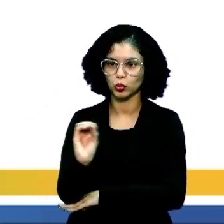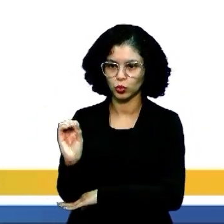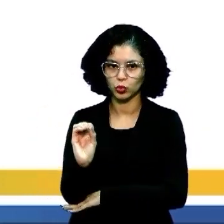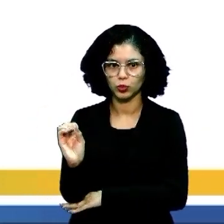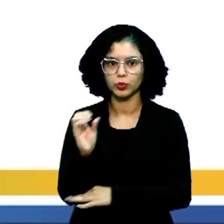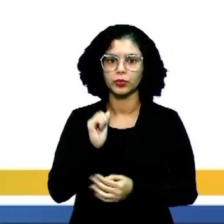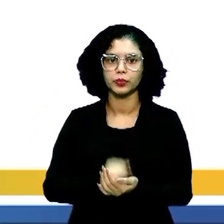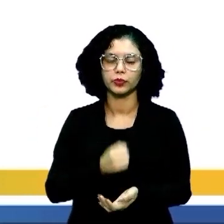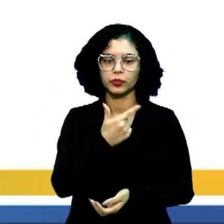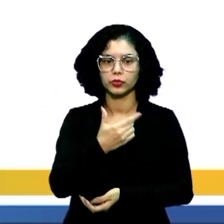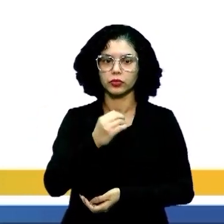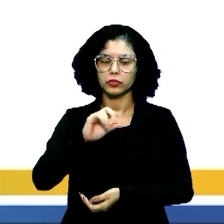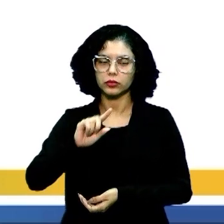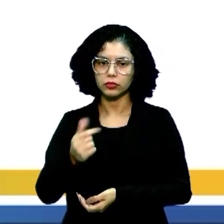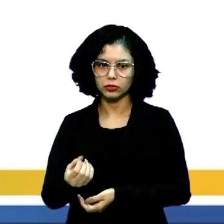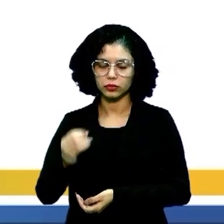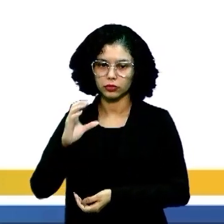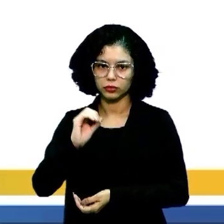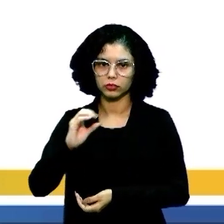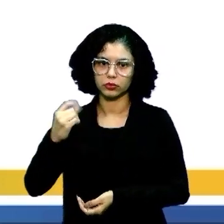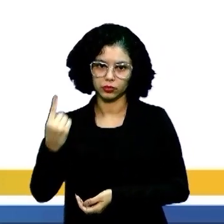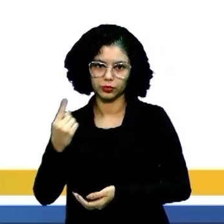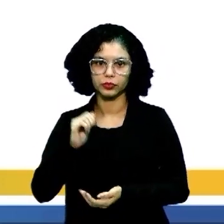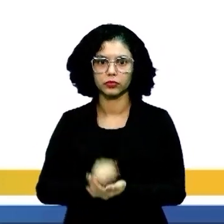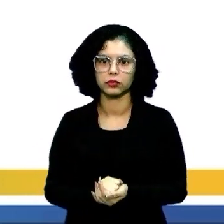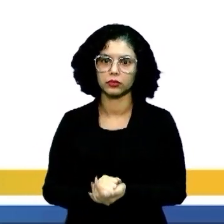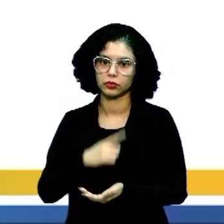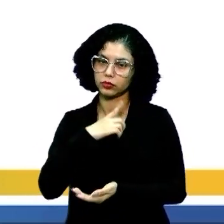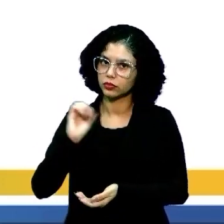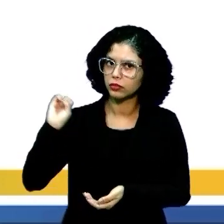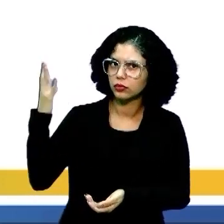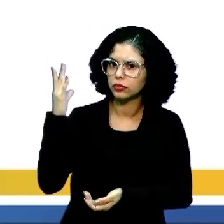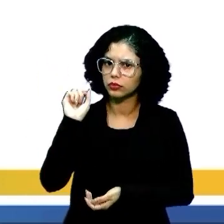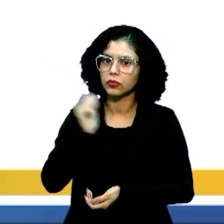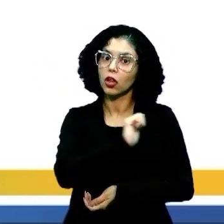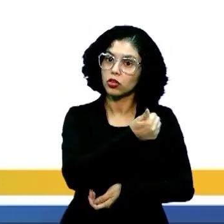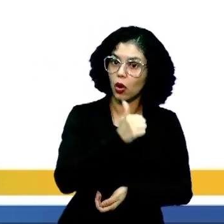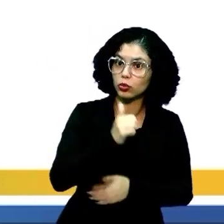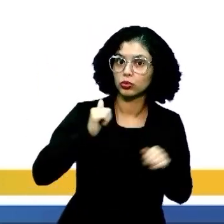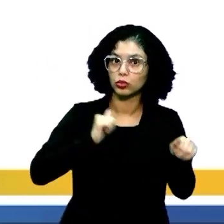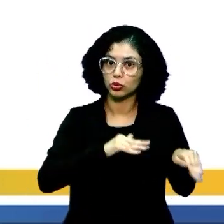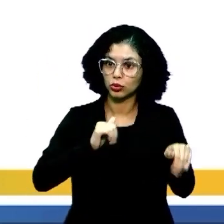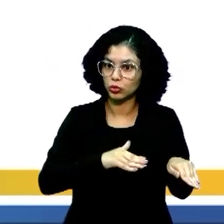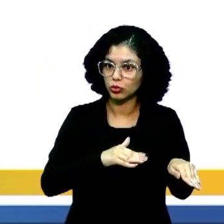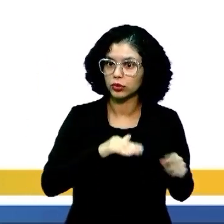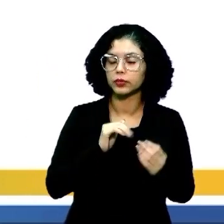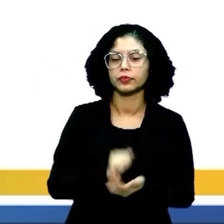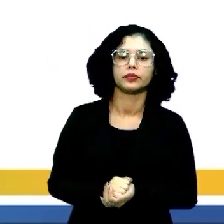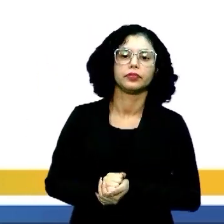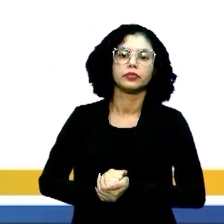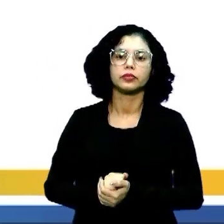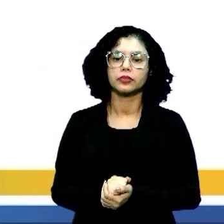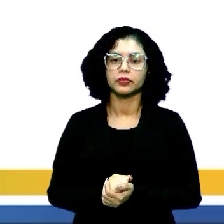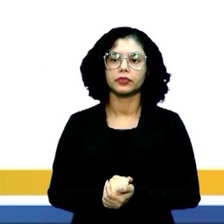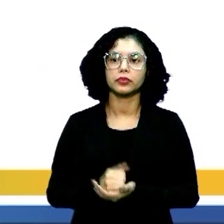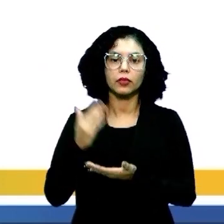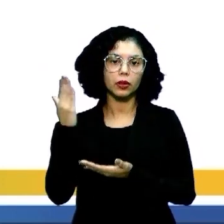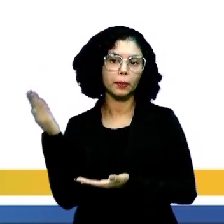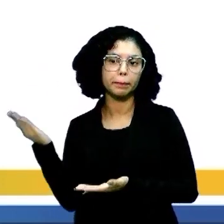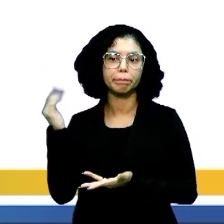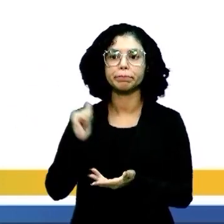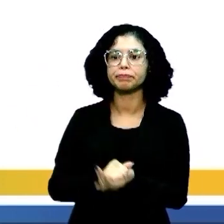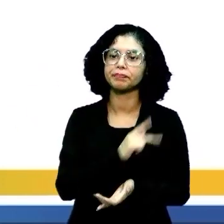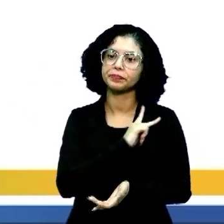em outubro de 2001, lembrando que o atentado se deu no dia 11 de setembro, tá? Então, esse